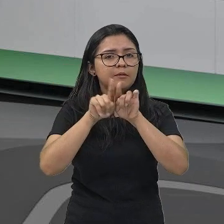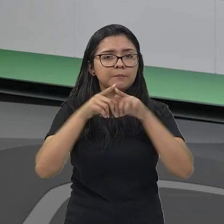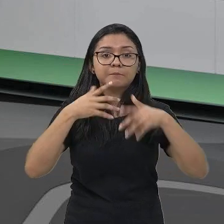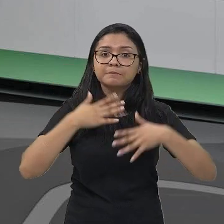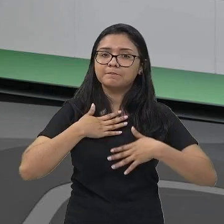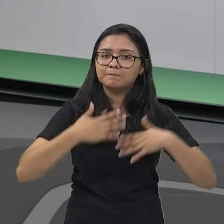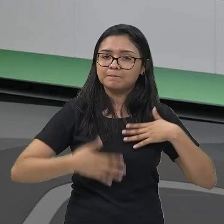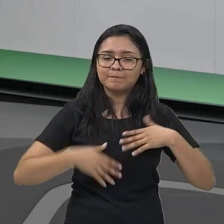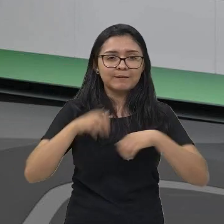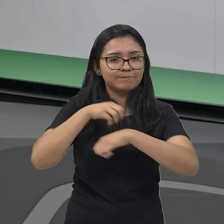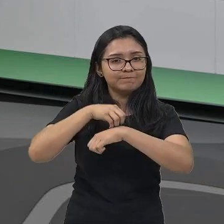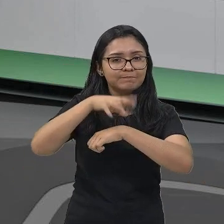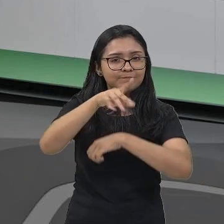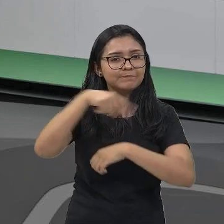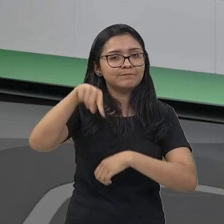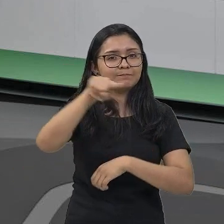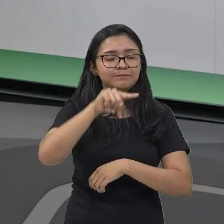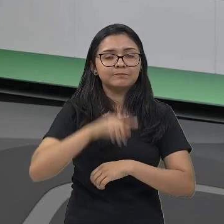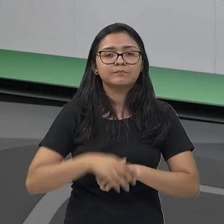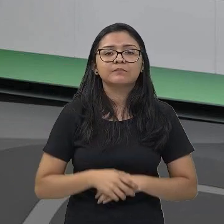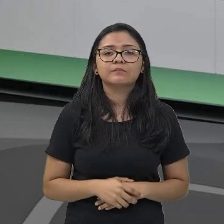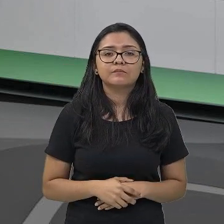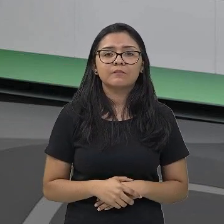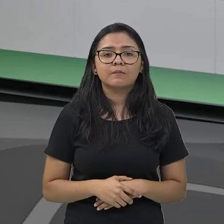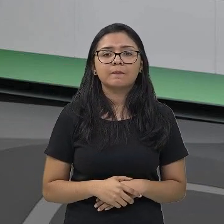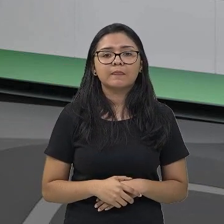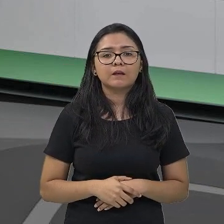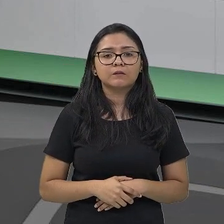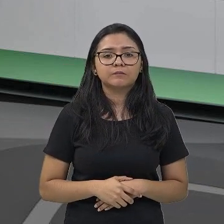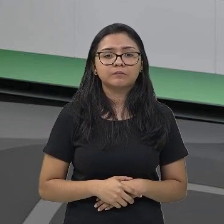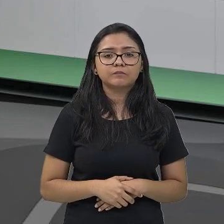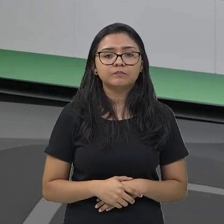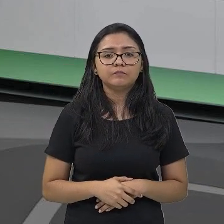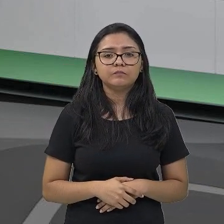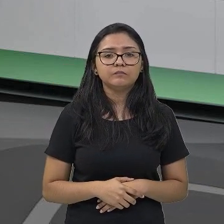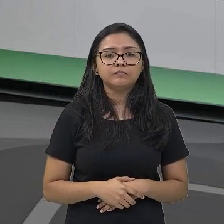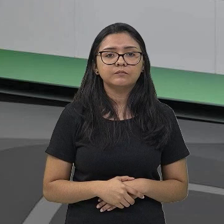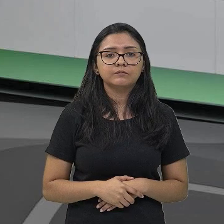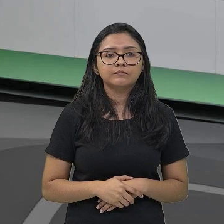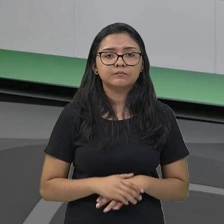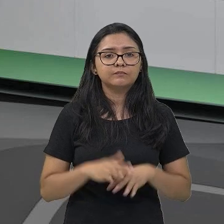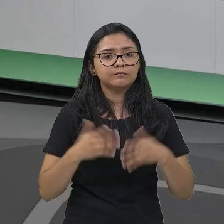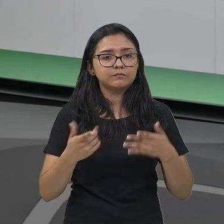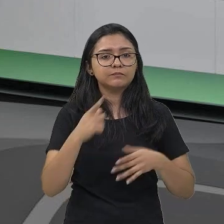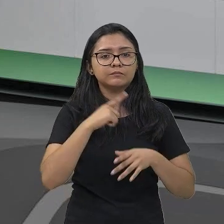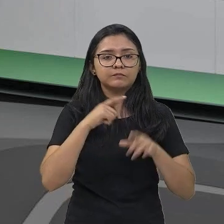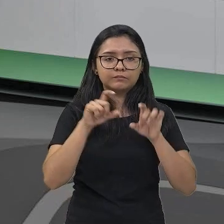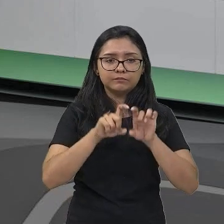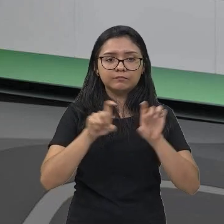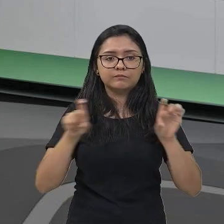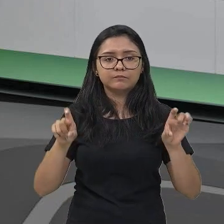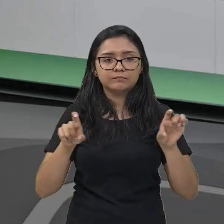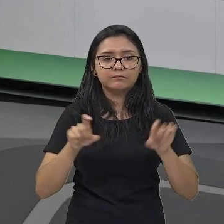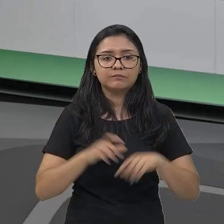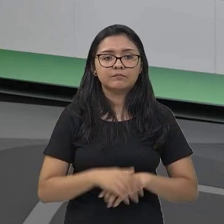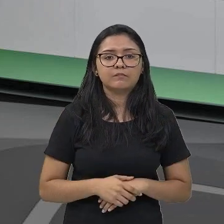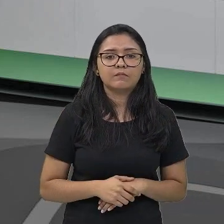dica aí para vocês, tá bom? Então, temos aqui a questão, né? E aí, a gente vai